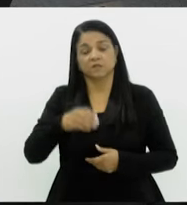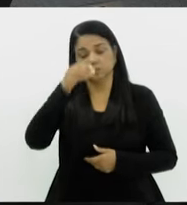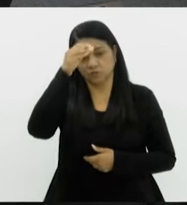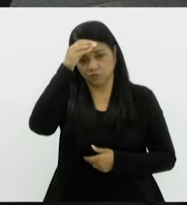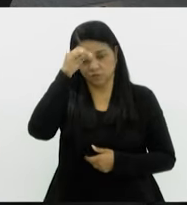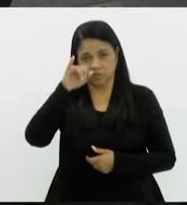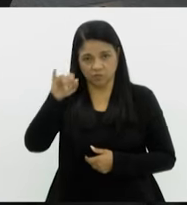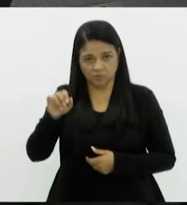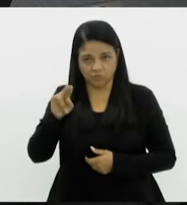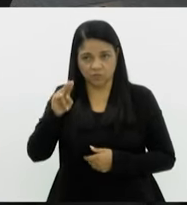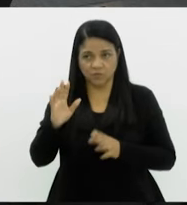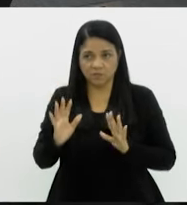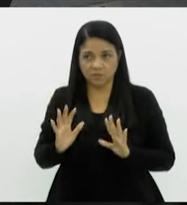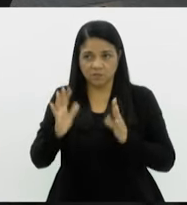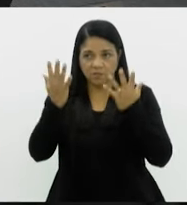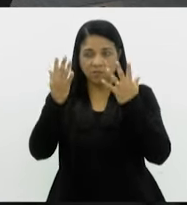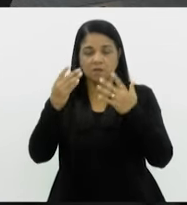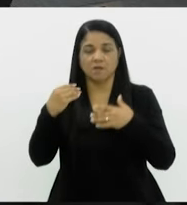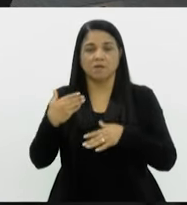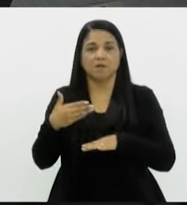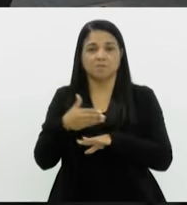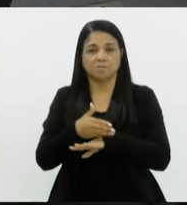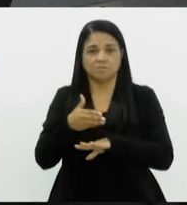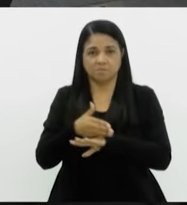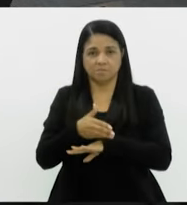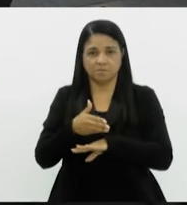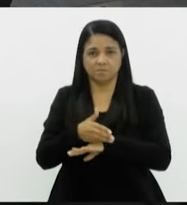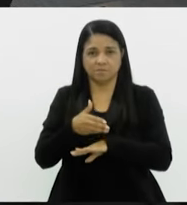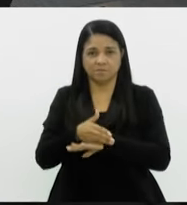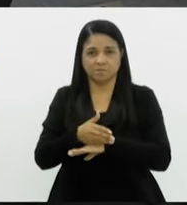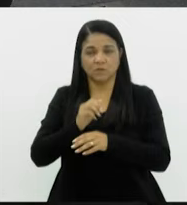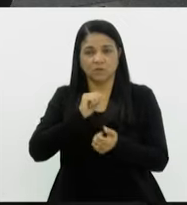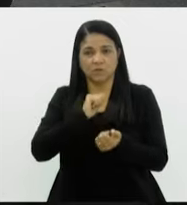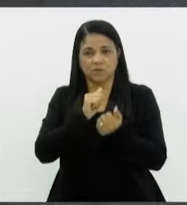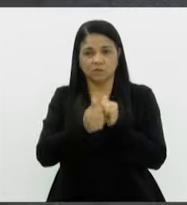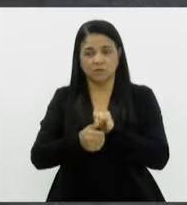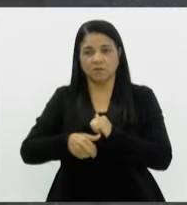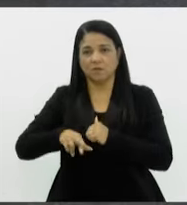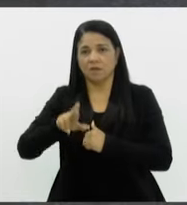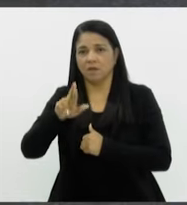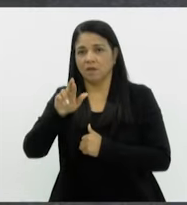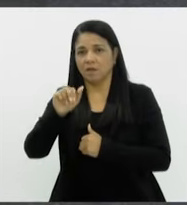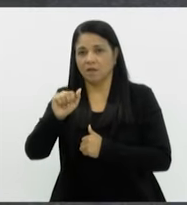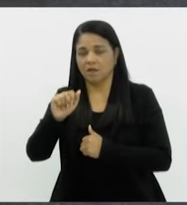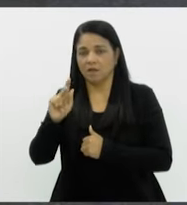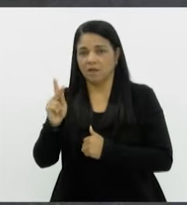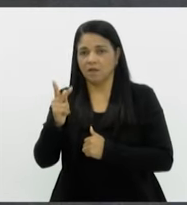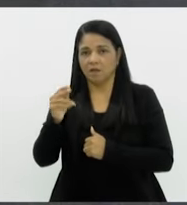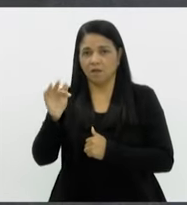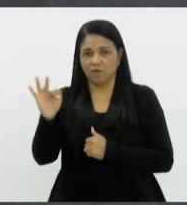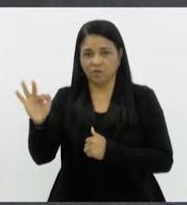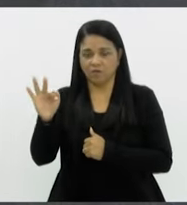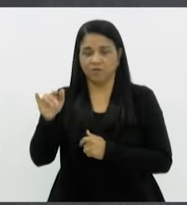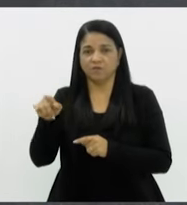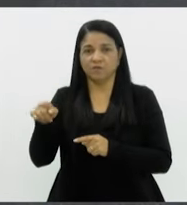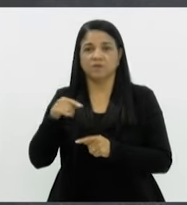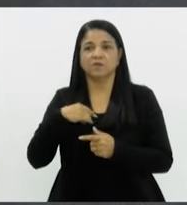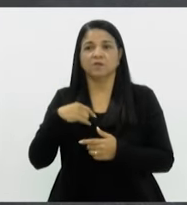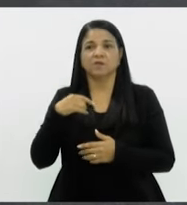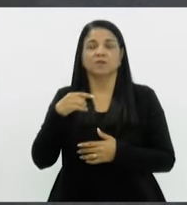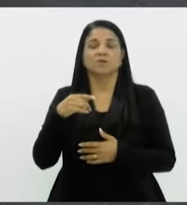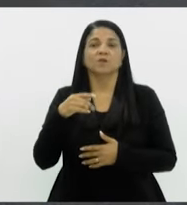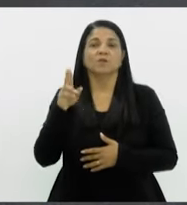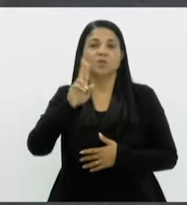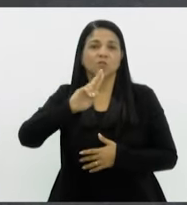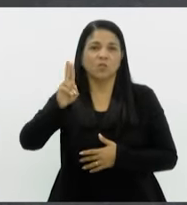queria só saudar a presença ilustre do atleta Ralph Gracie, que leva o nome do Brazilian Jiu-Jitsu para todo